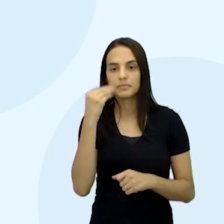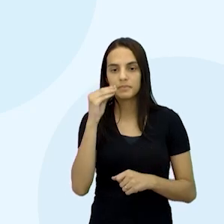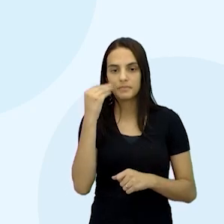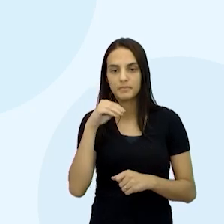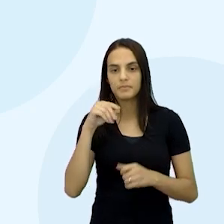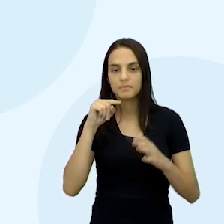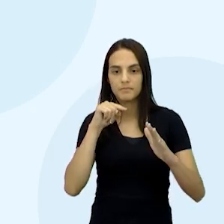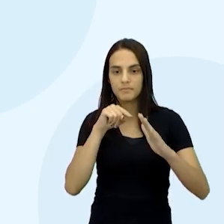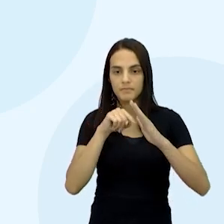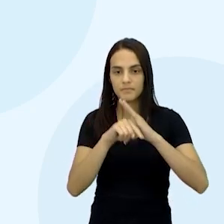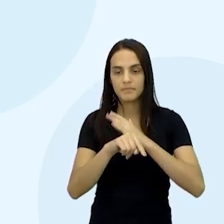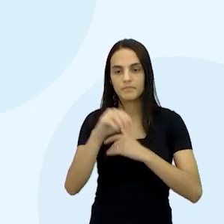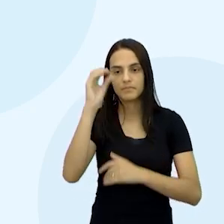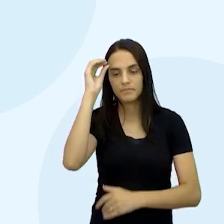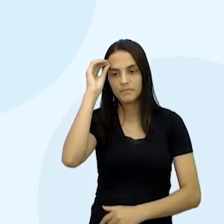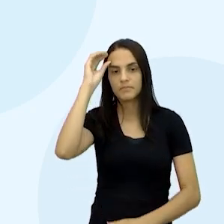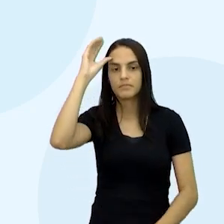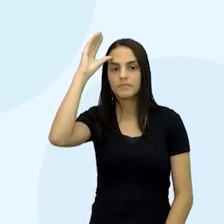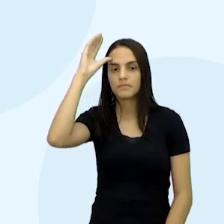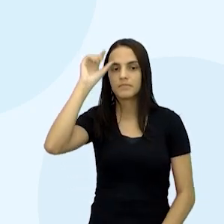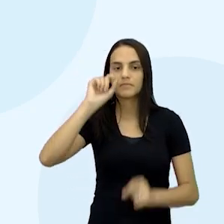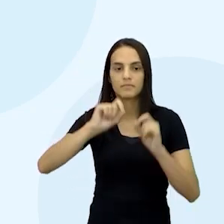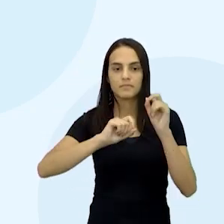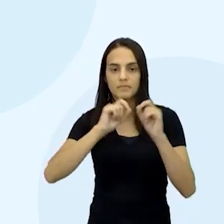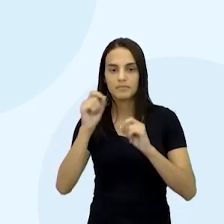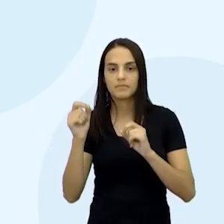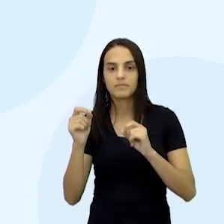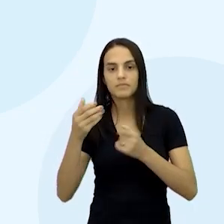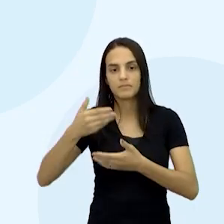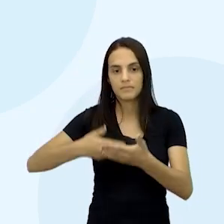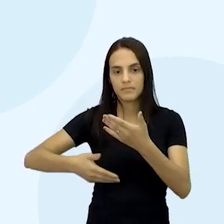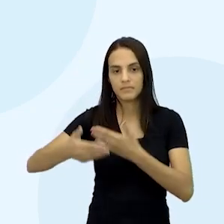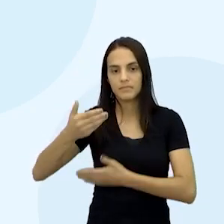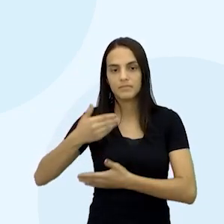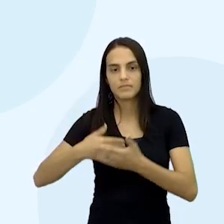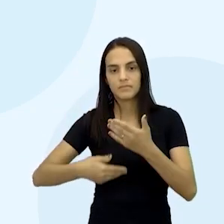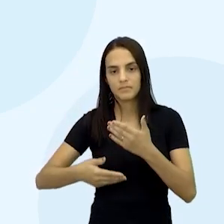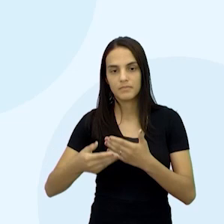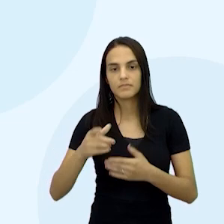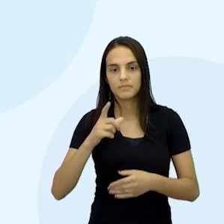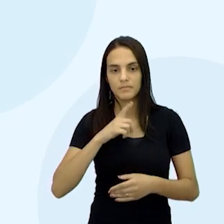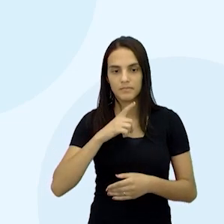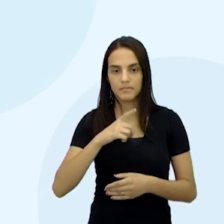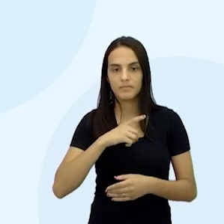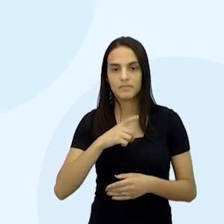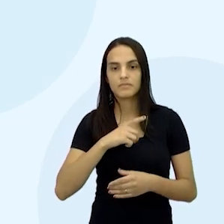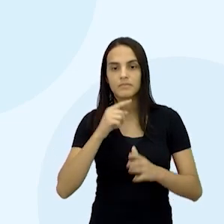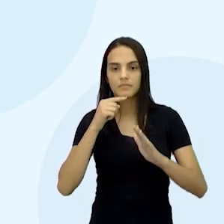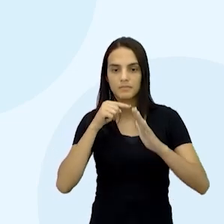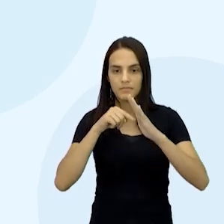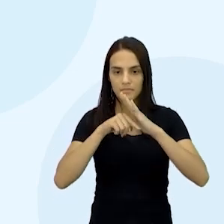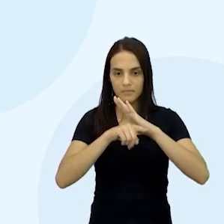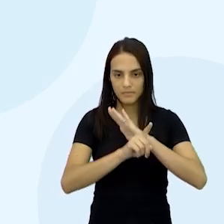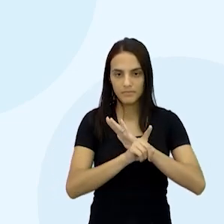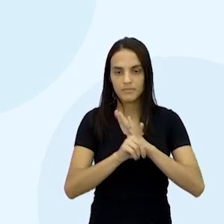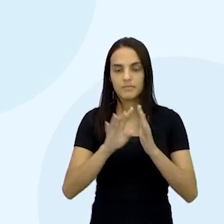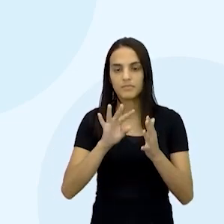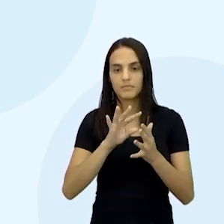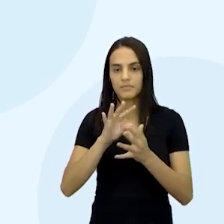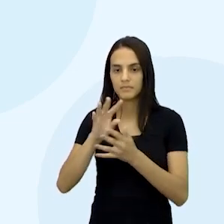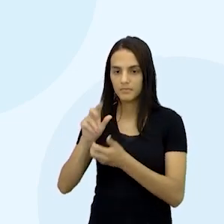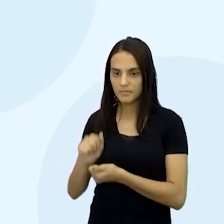de aprofundar os seus conhecimentos sobre as interações existentes na superfície da